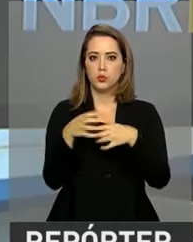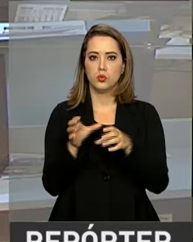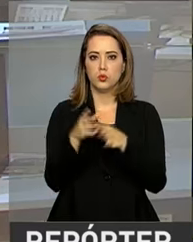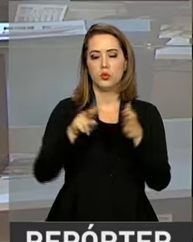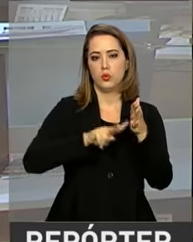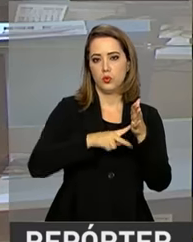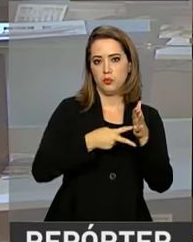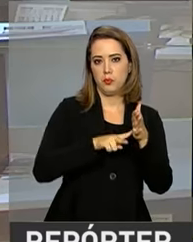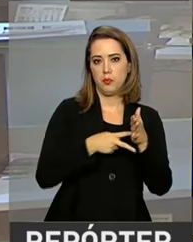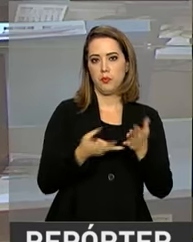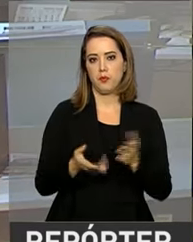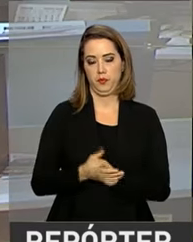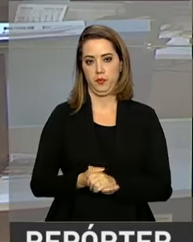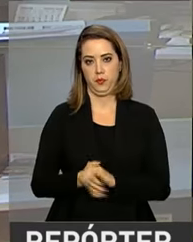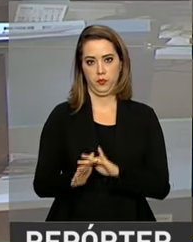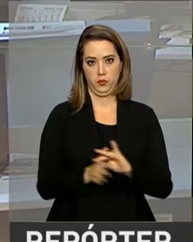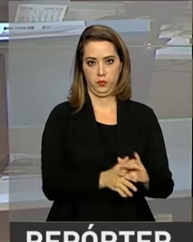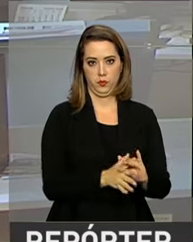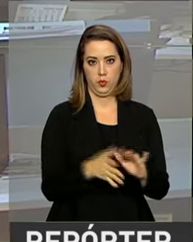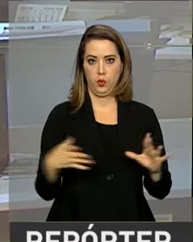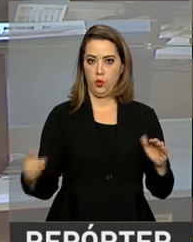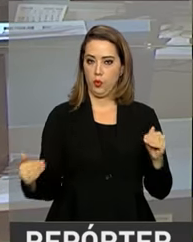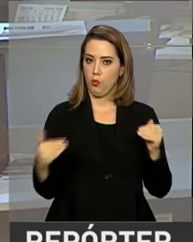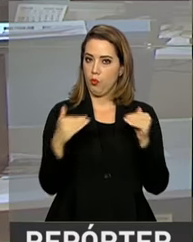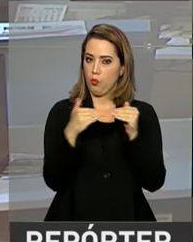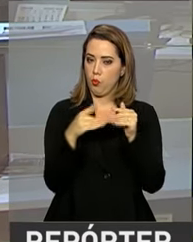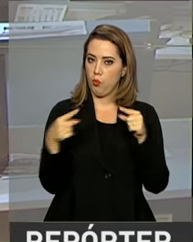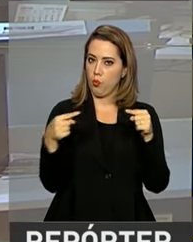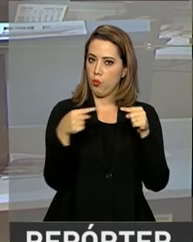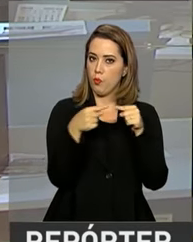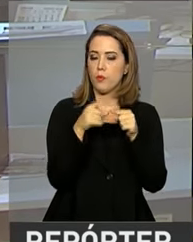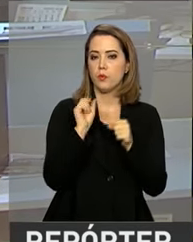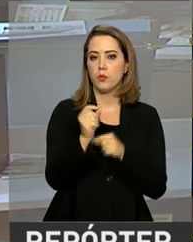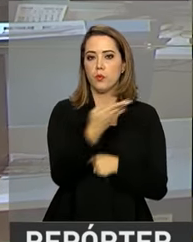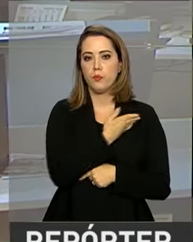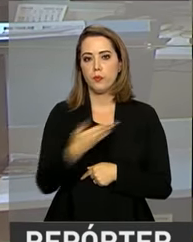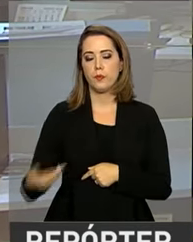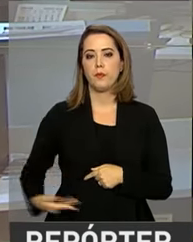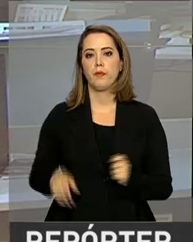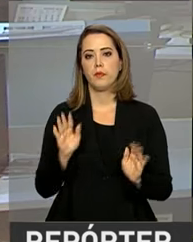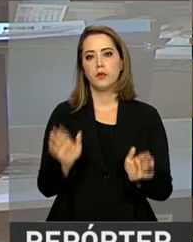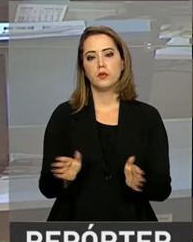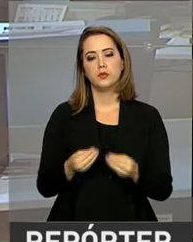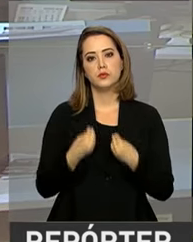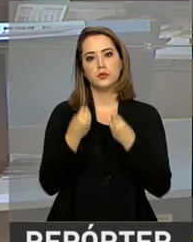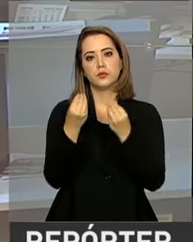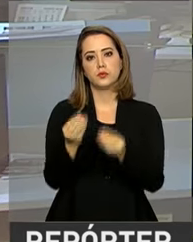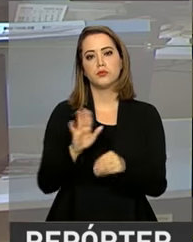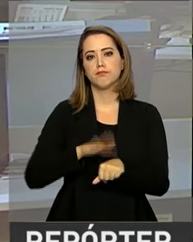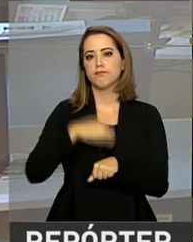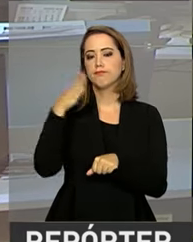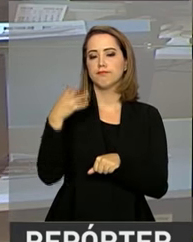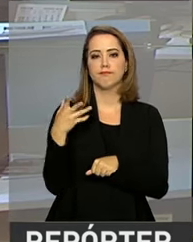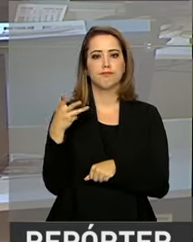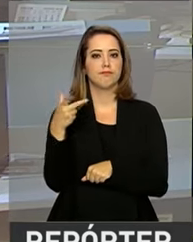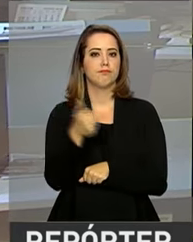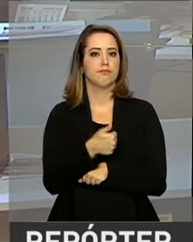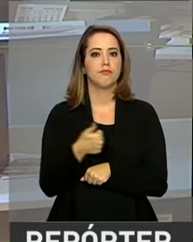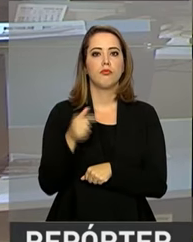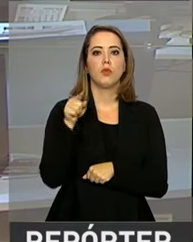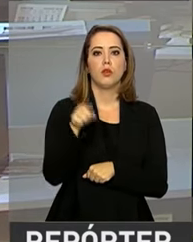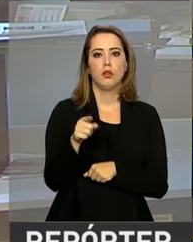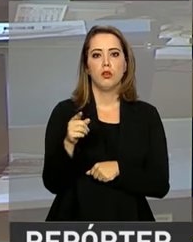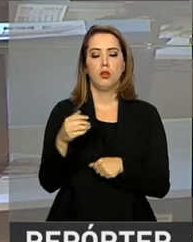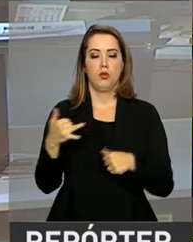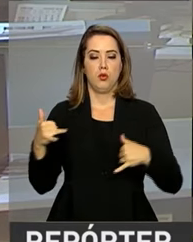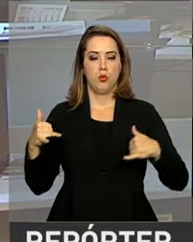sindicais. Um acordo fechado pelo governo vai garantir mais qualidade na prestação dos serviços aeroportuários